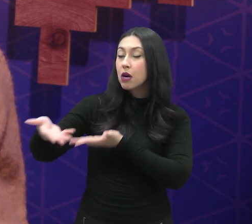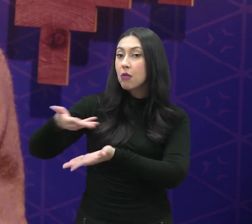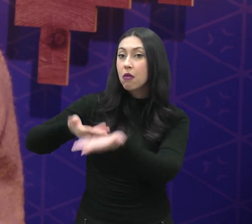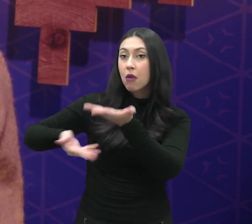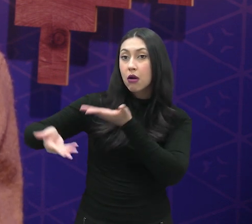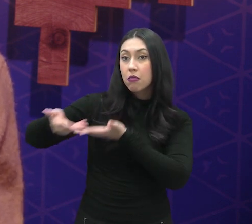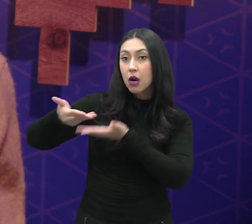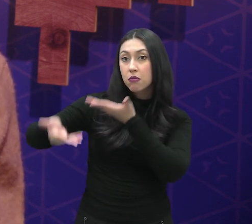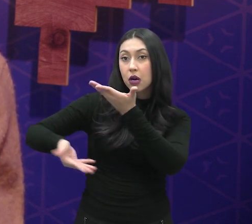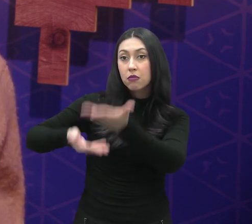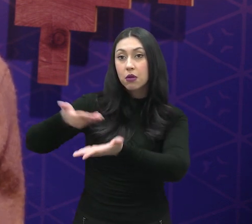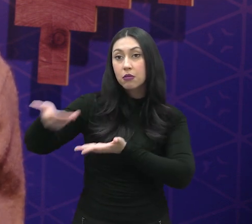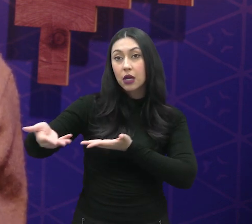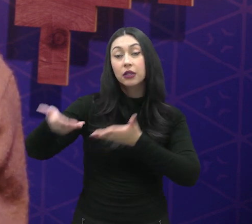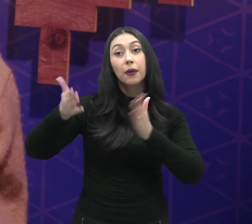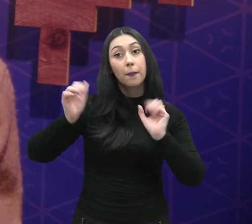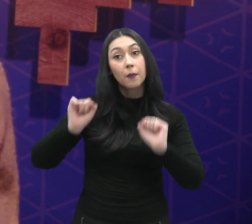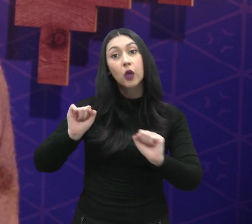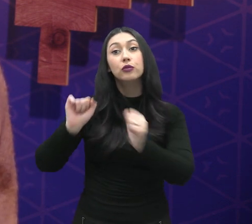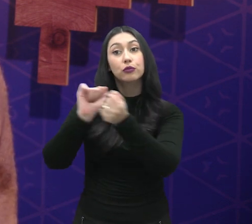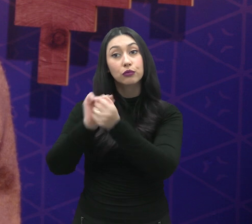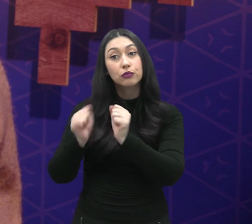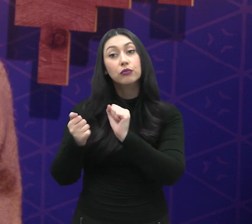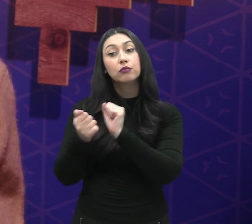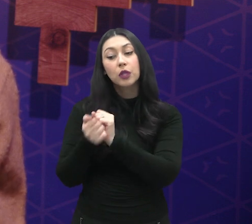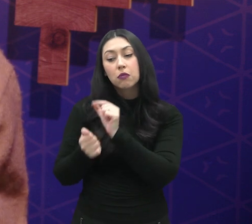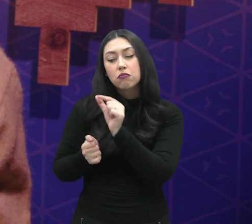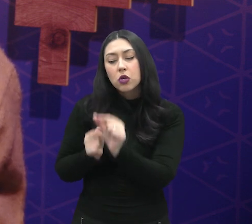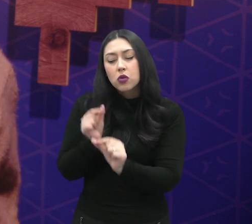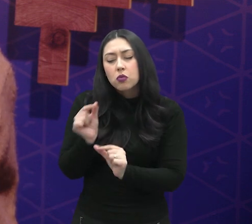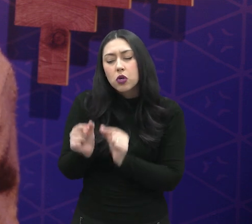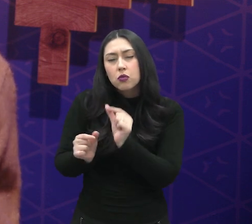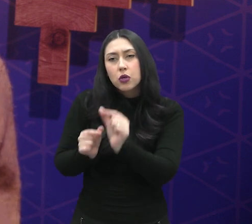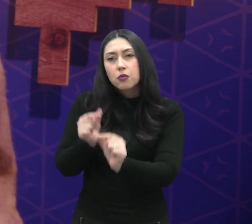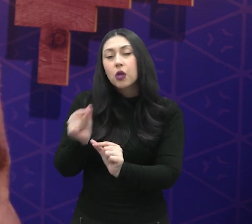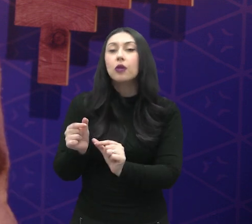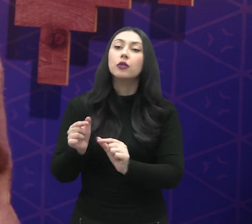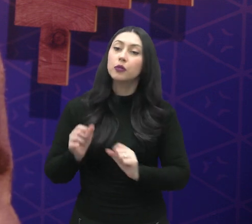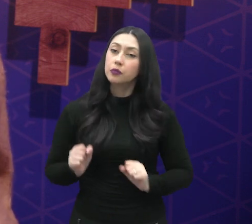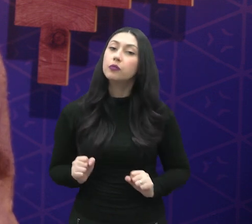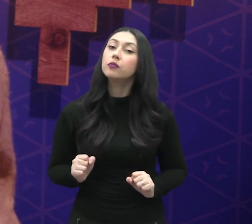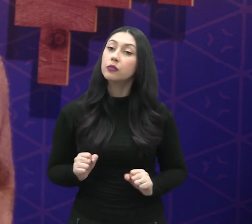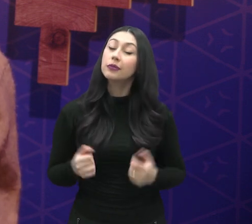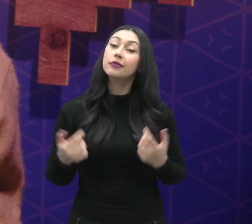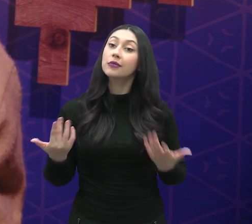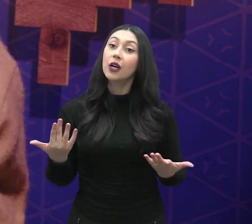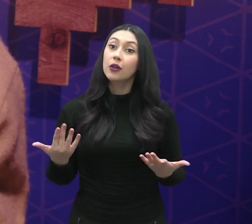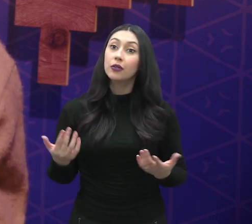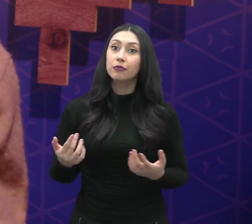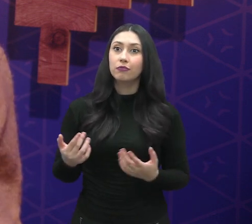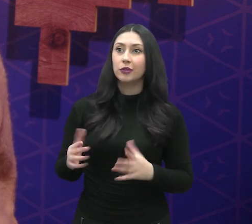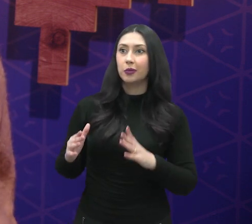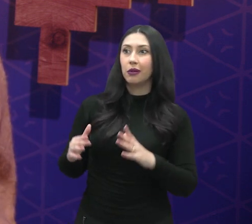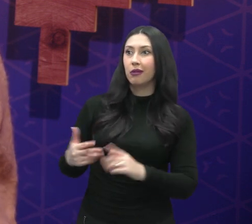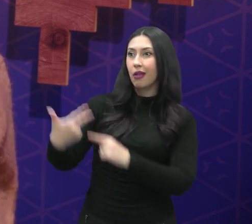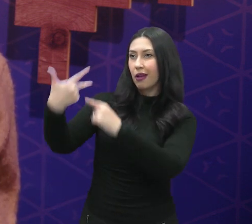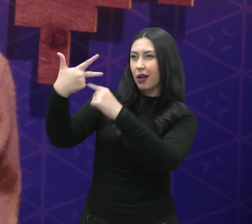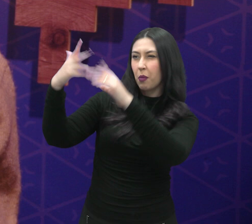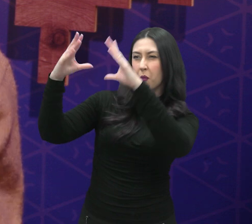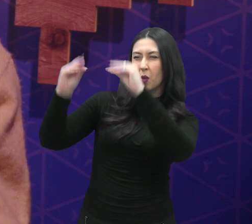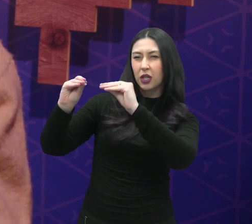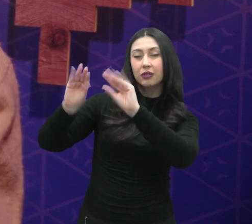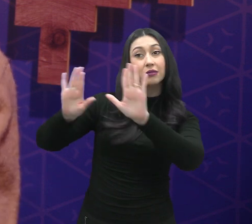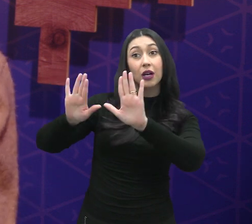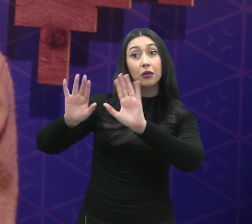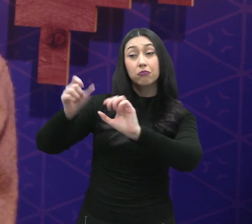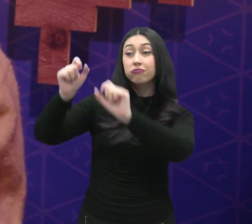Então, dá pra gente ir se ajustando, fazendo a conta gotas, pelo menos, né, pra quem tem uma vida social muito corrida. Isso é muito Ao invés legal. de ficar com a